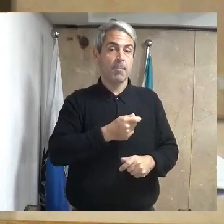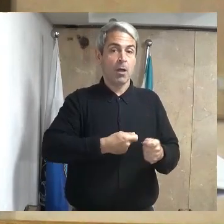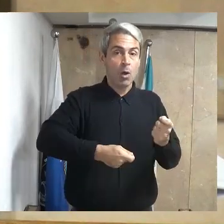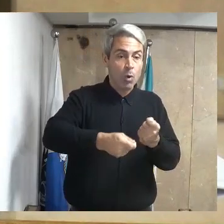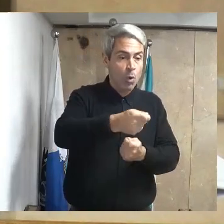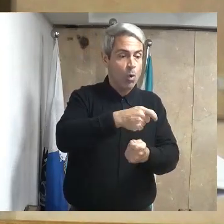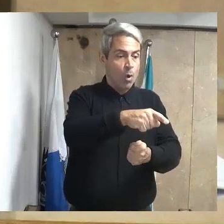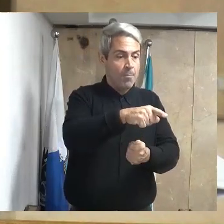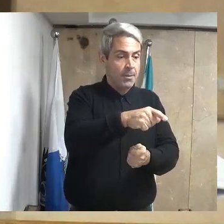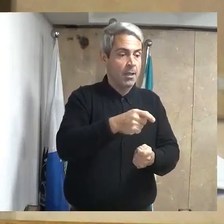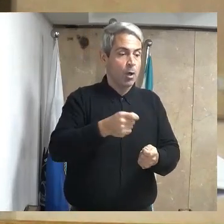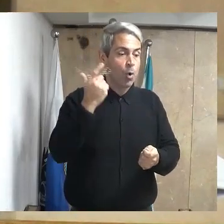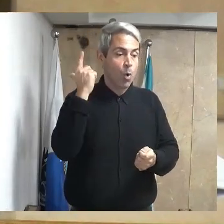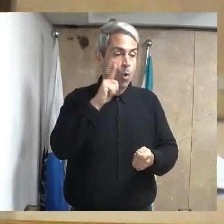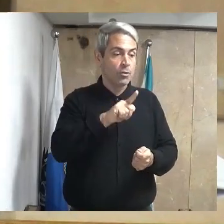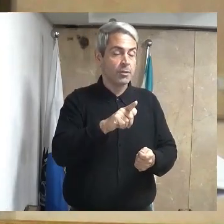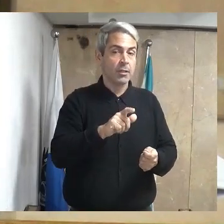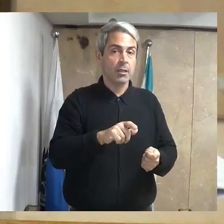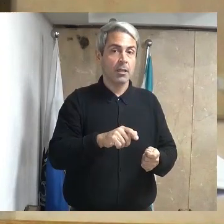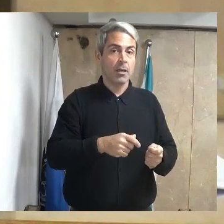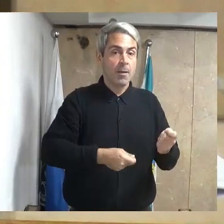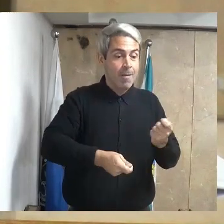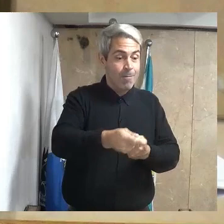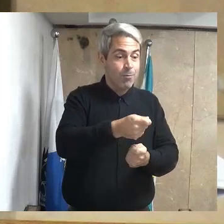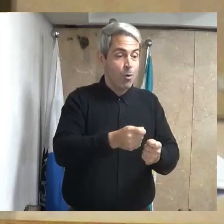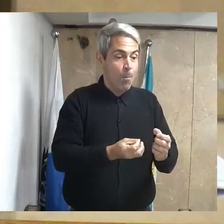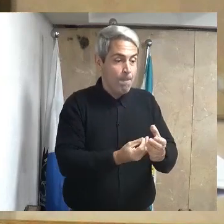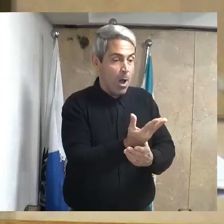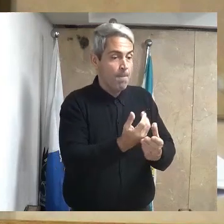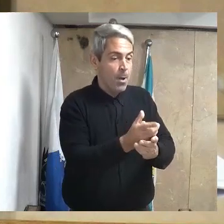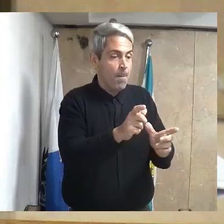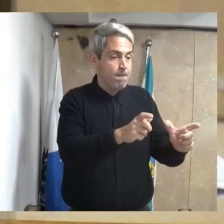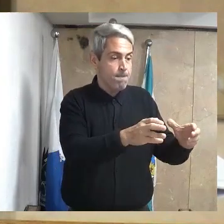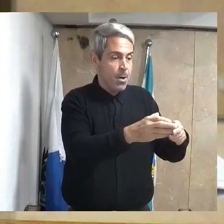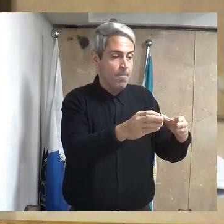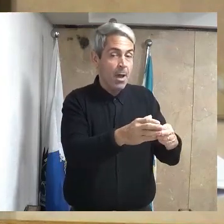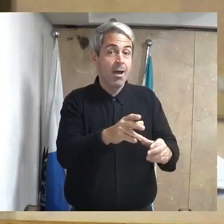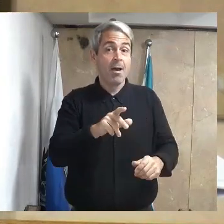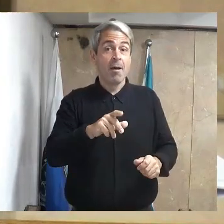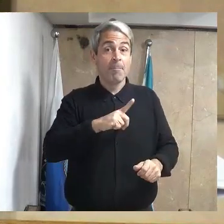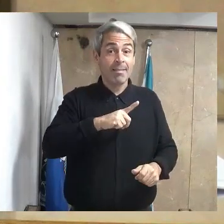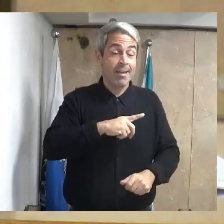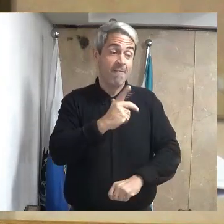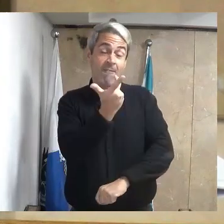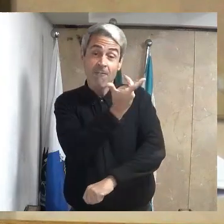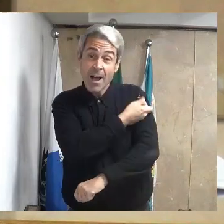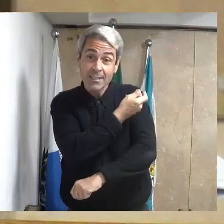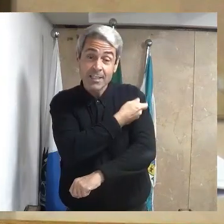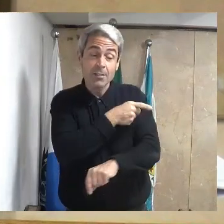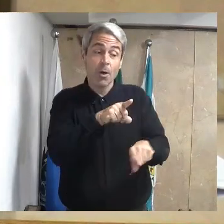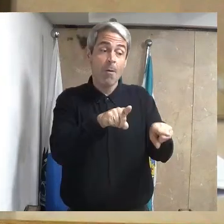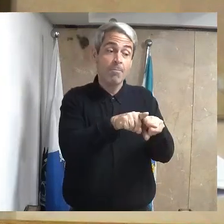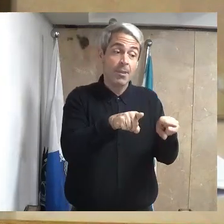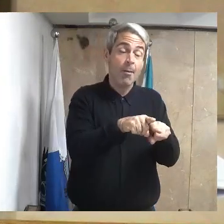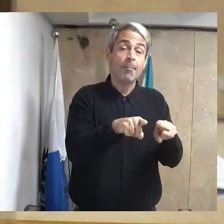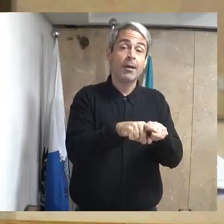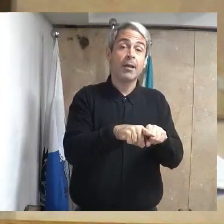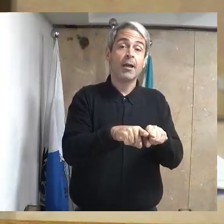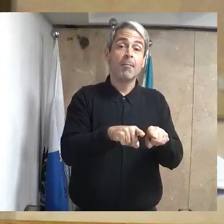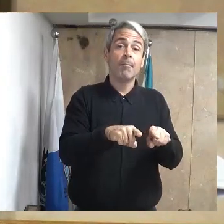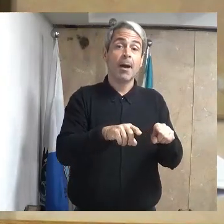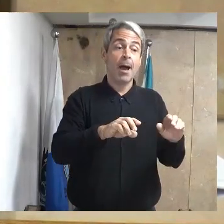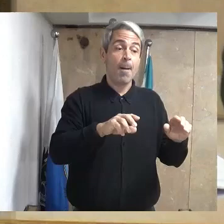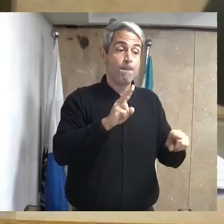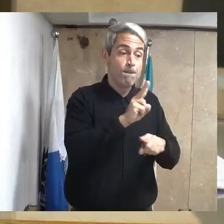no local, bem como visando disponibilizar espaço para vacinação ou, caso necessário, área para